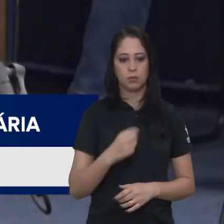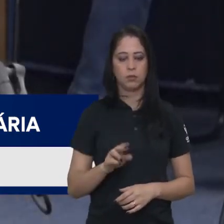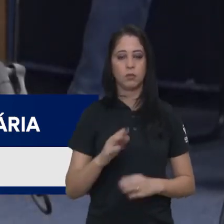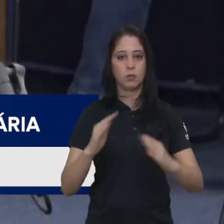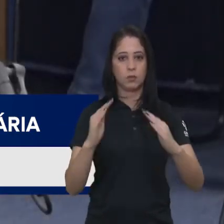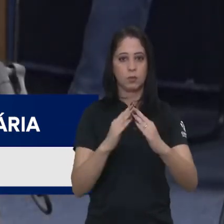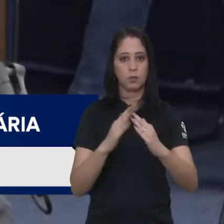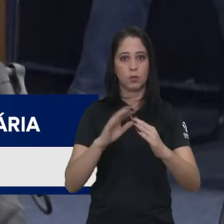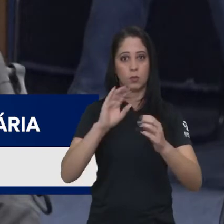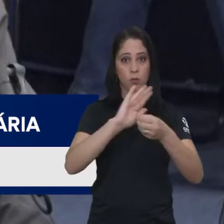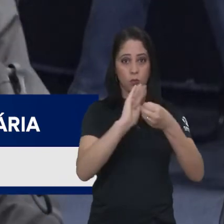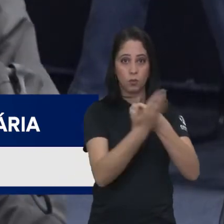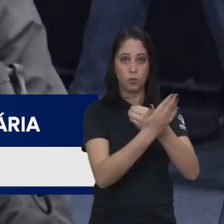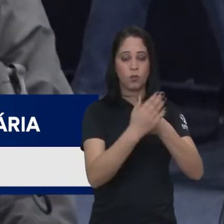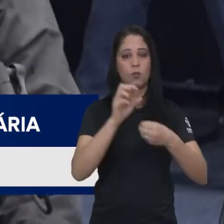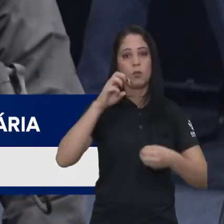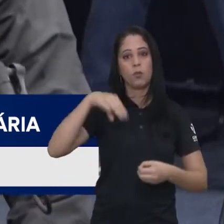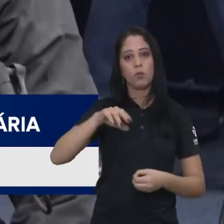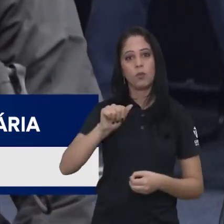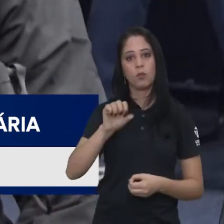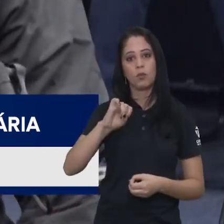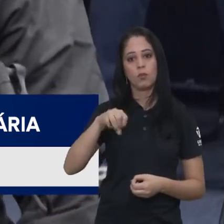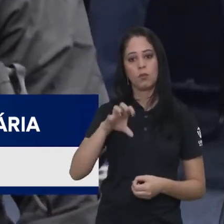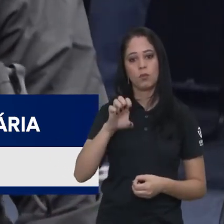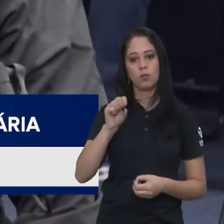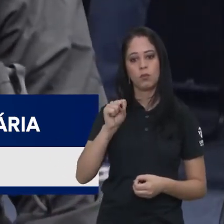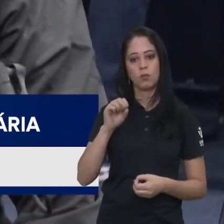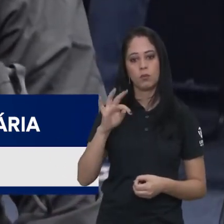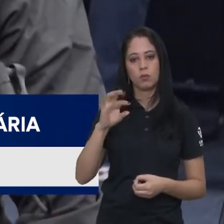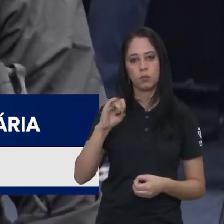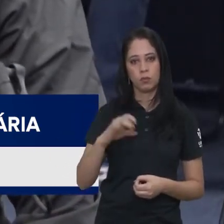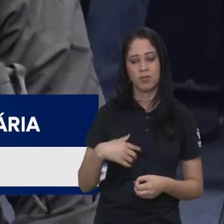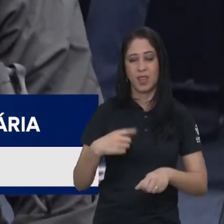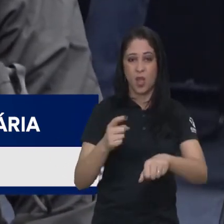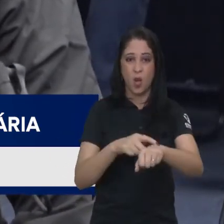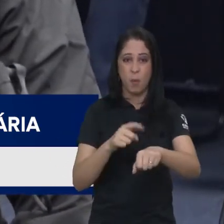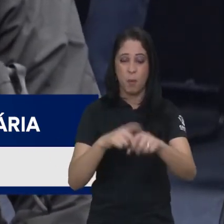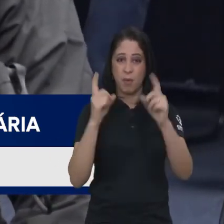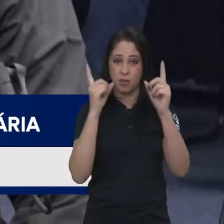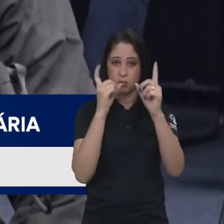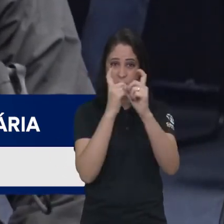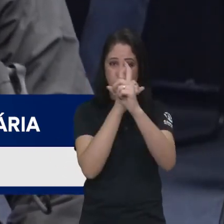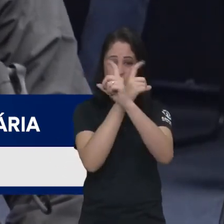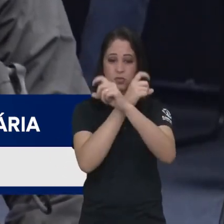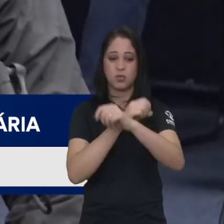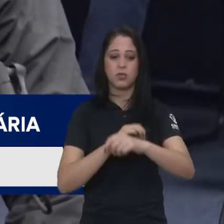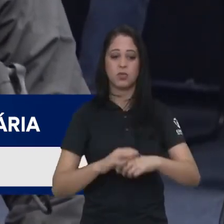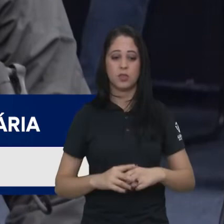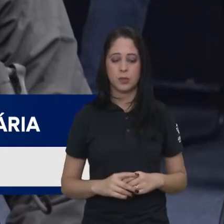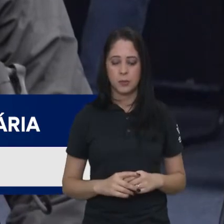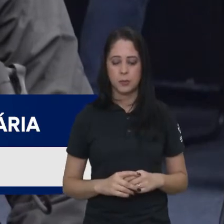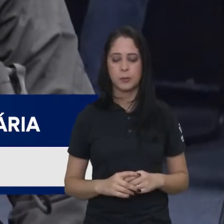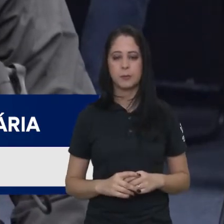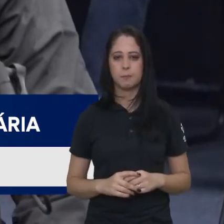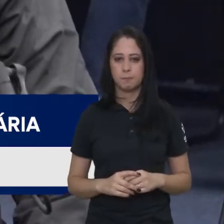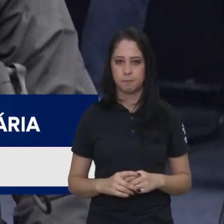Majestic, estou passando por um momento difícil em o poder legislativo